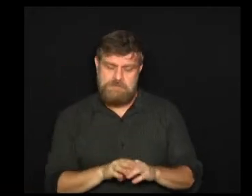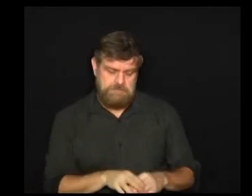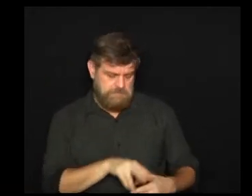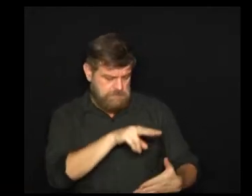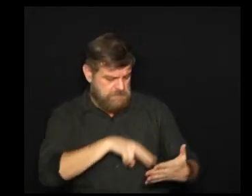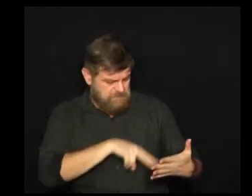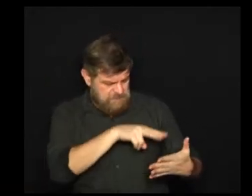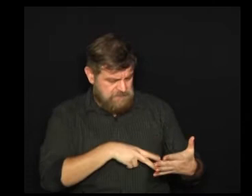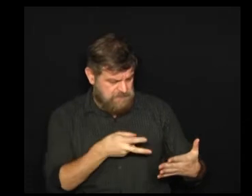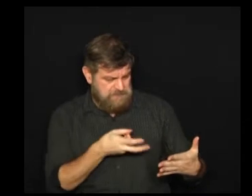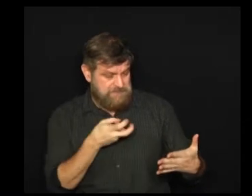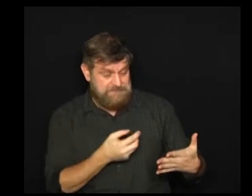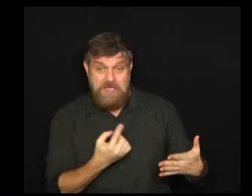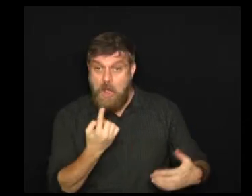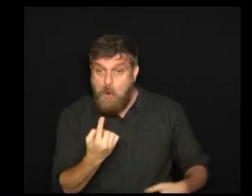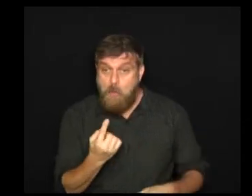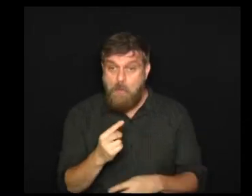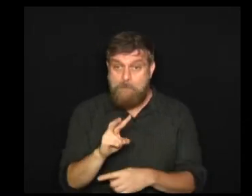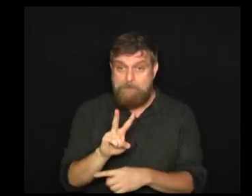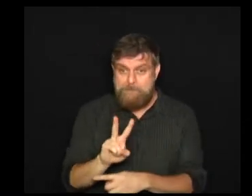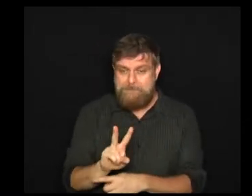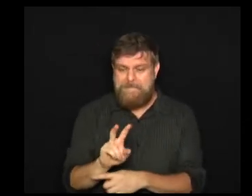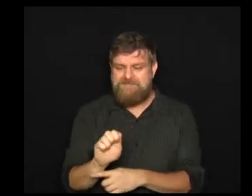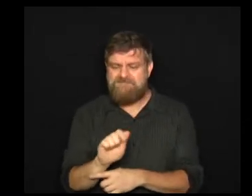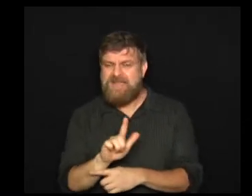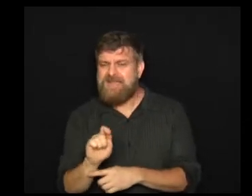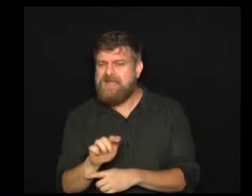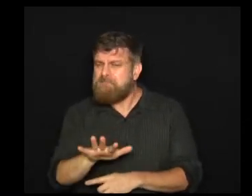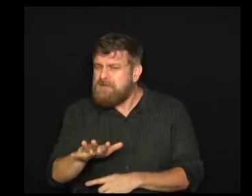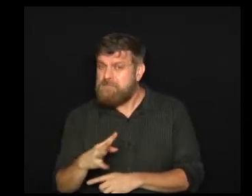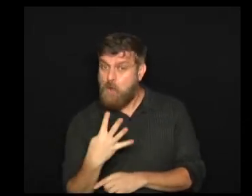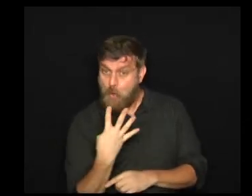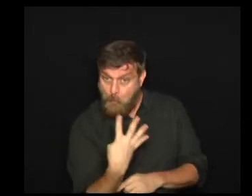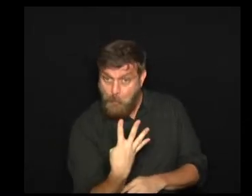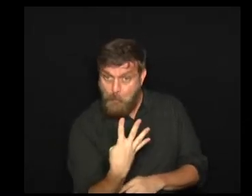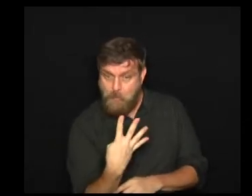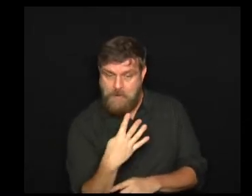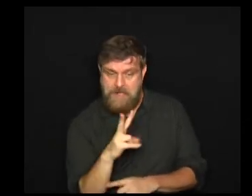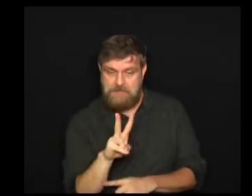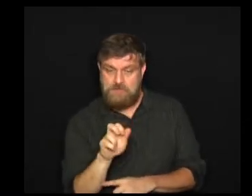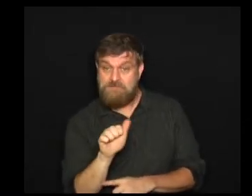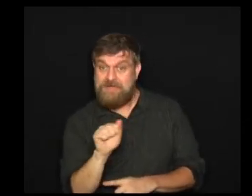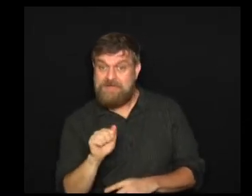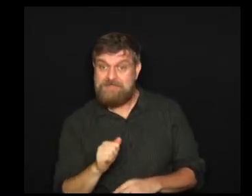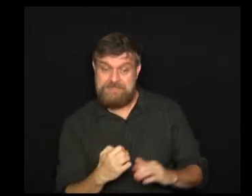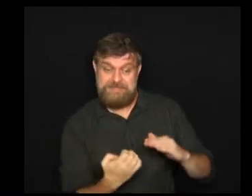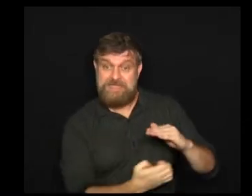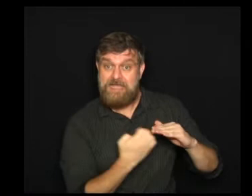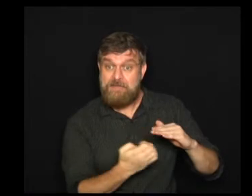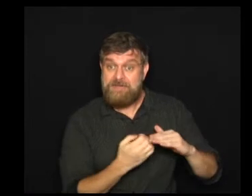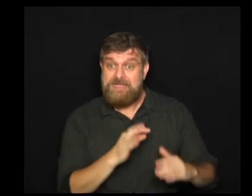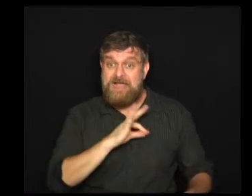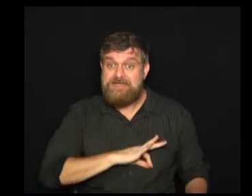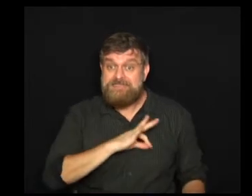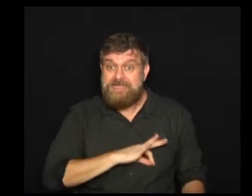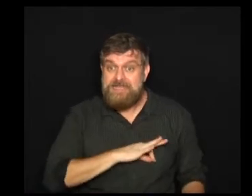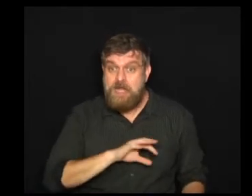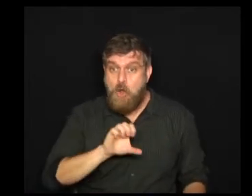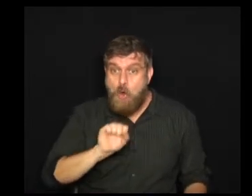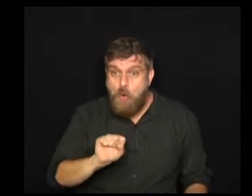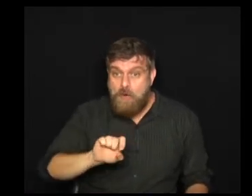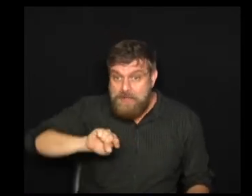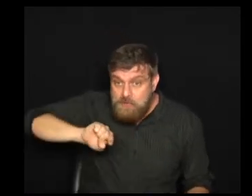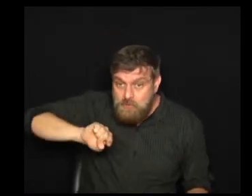tem, aliás, tem umas 4 ou 5 vagas de uma empresa que está pagando um salário de R$ 8.000. Só que é para a área